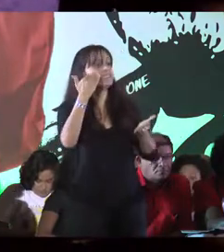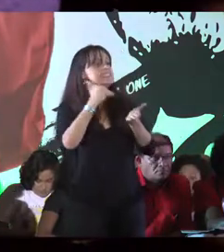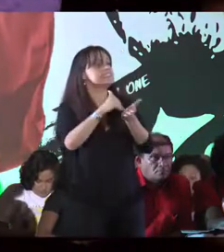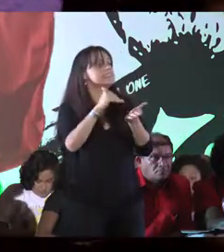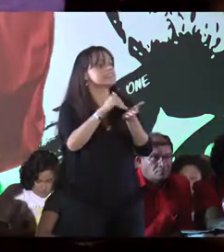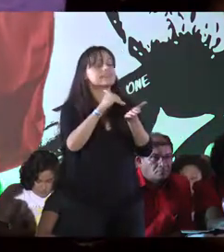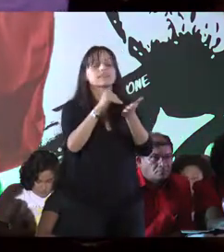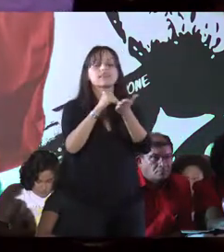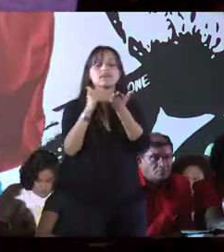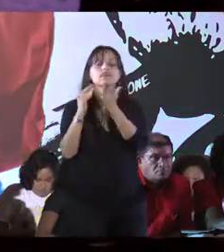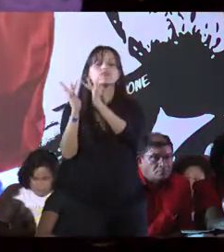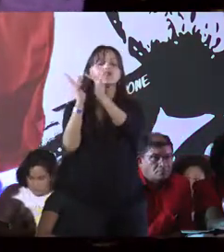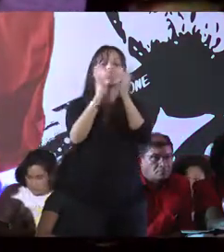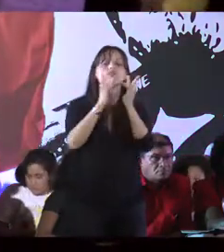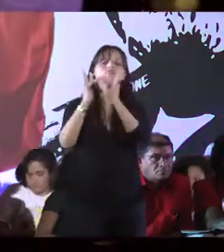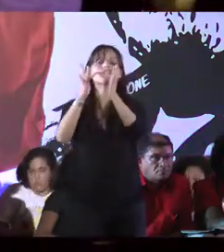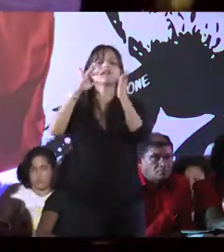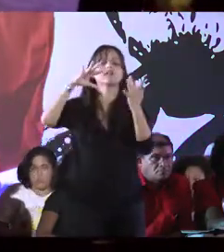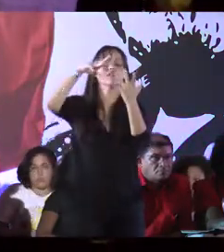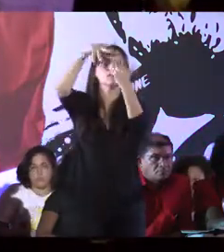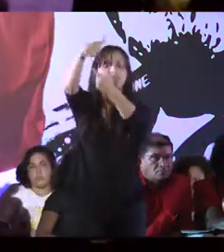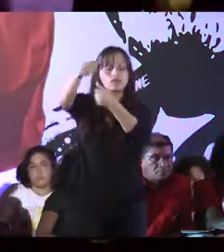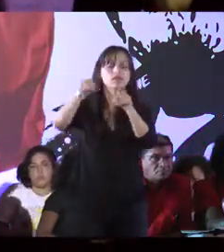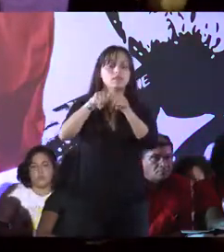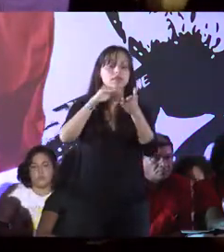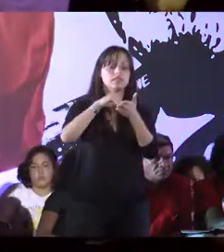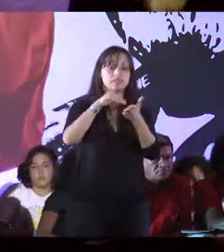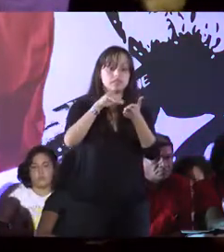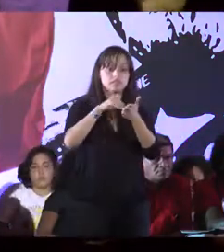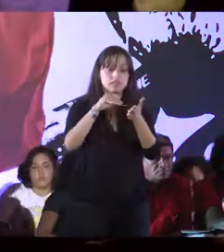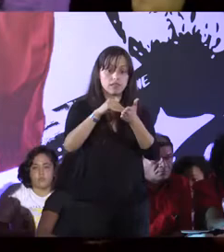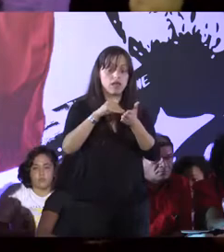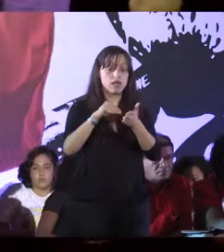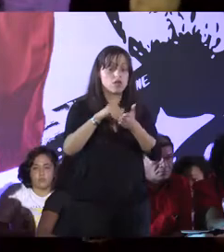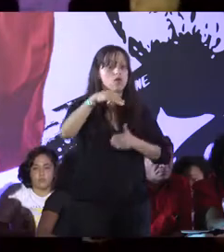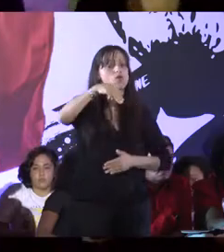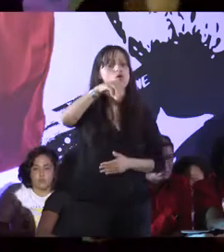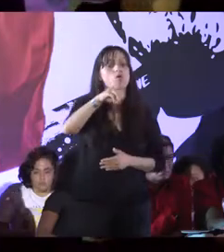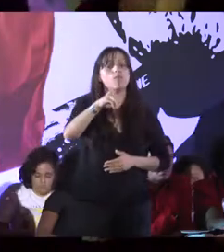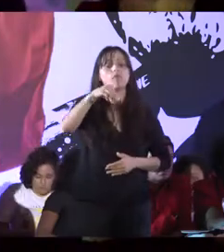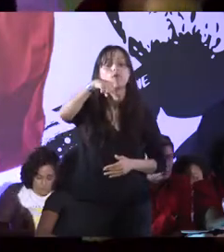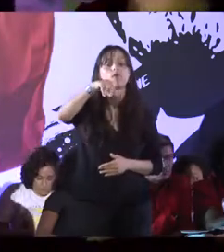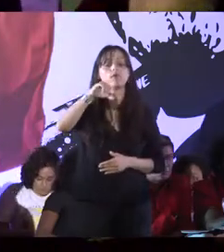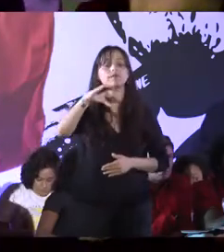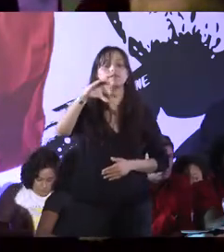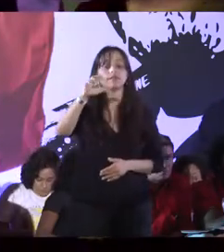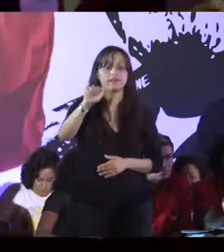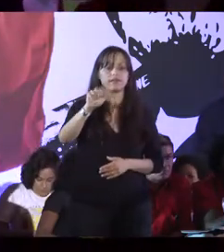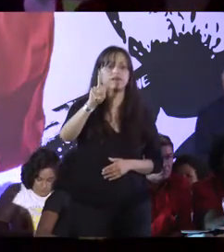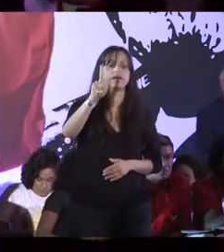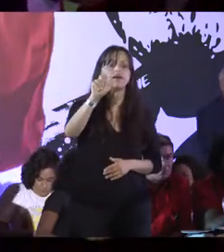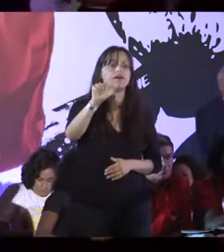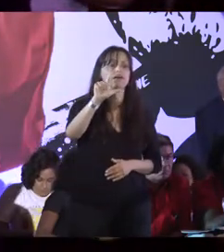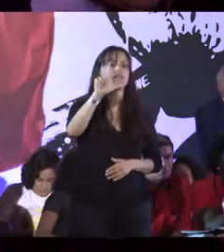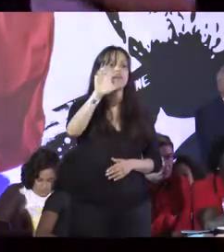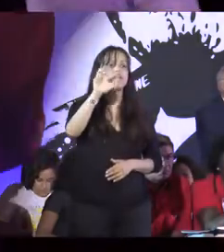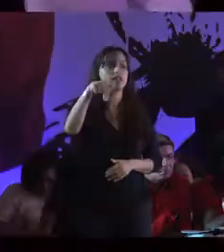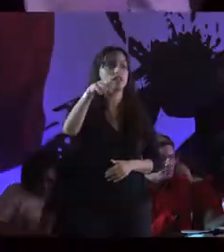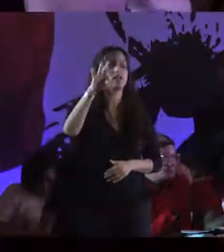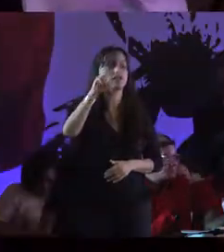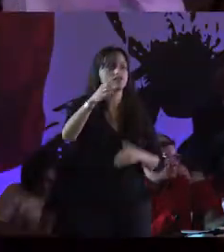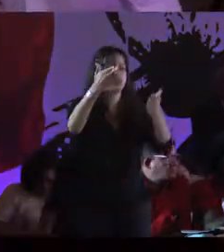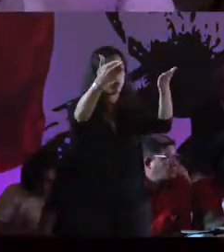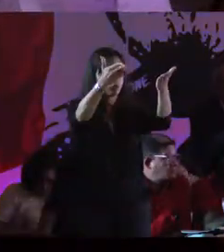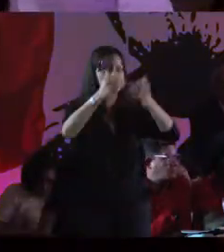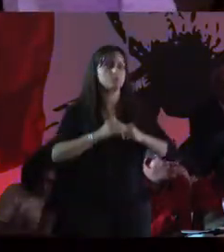Relações Internacionais e secretária executiva do Foro de São Paulo, Mônica Valente. Queria chamar agora para